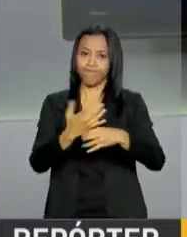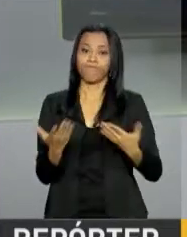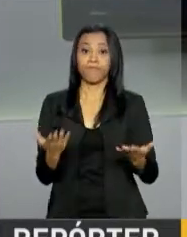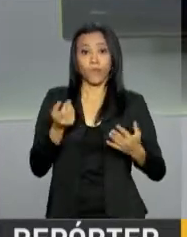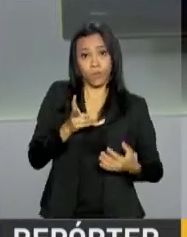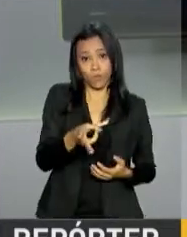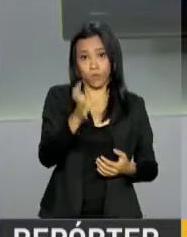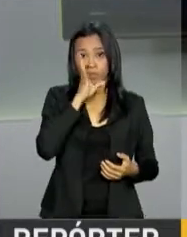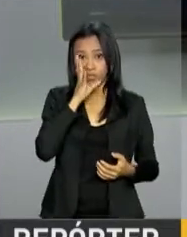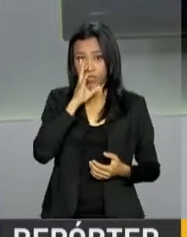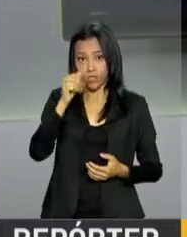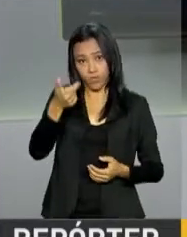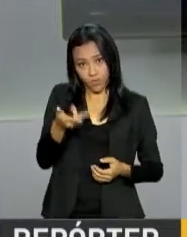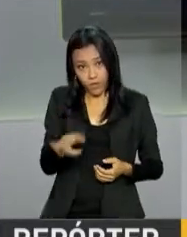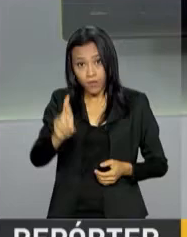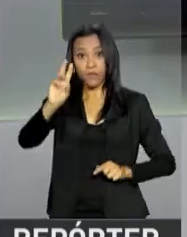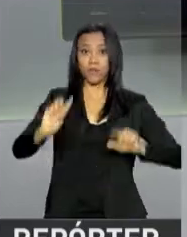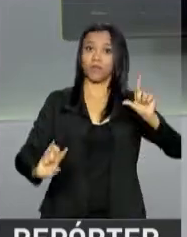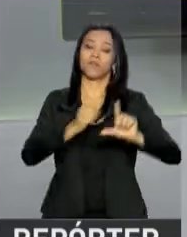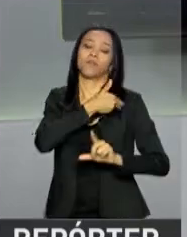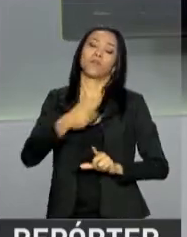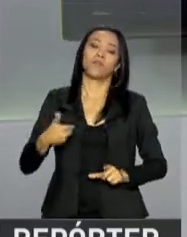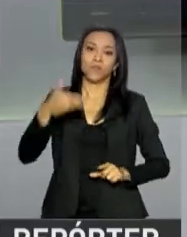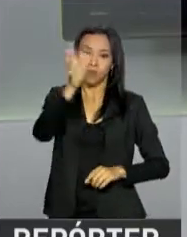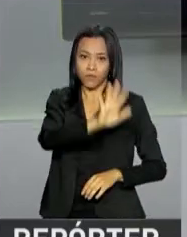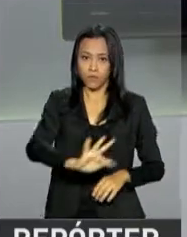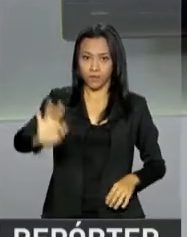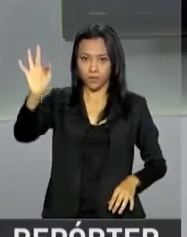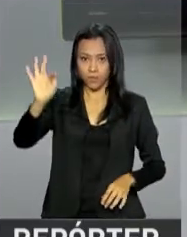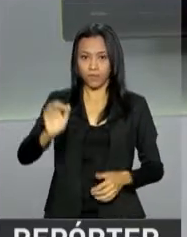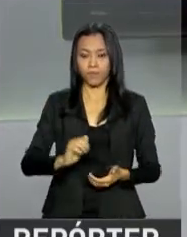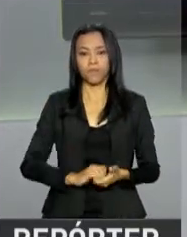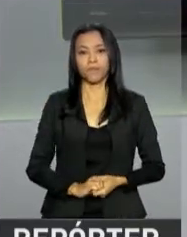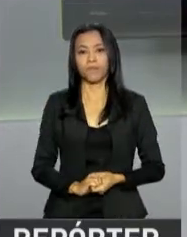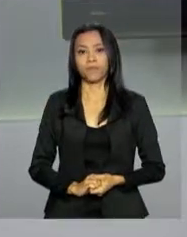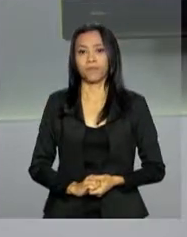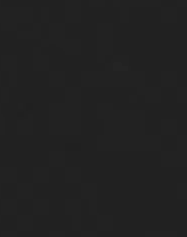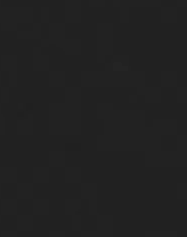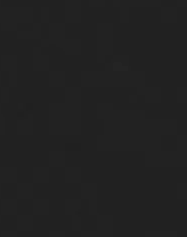internet continue com a gente na nbr a tv do governo federal